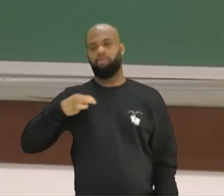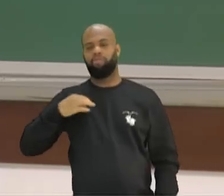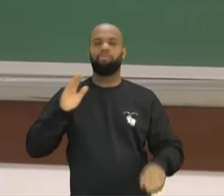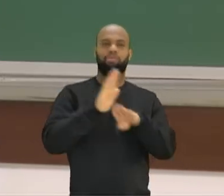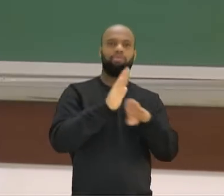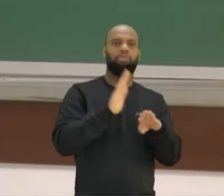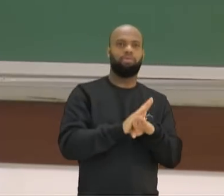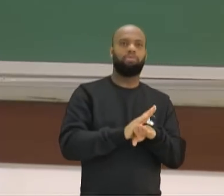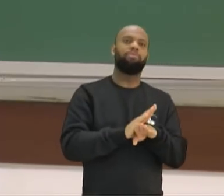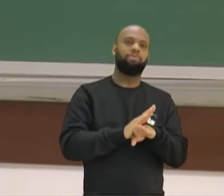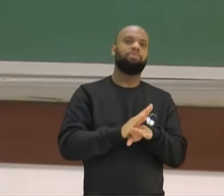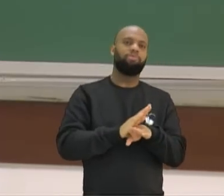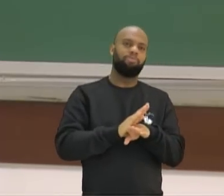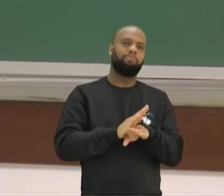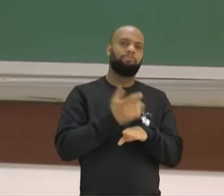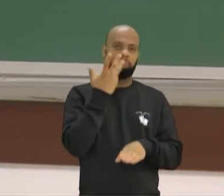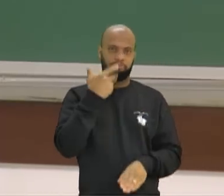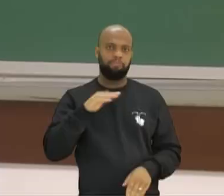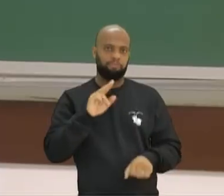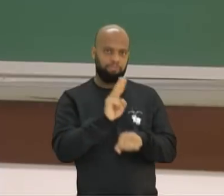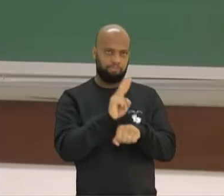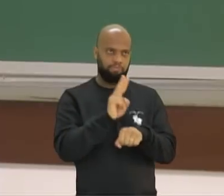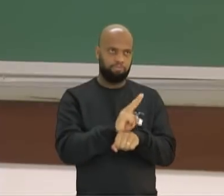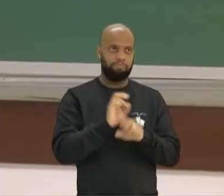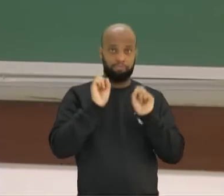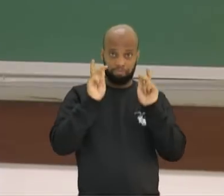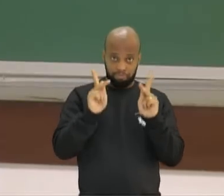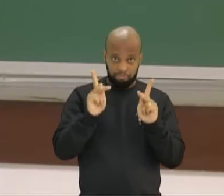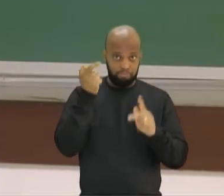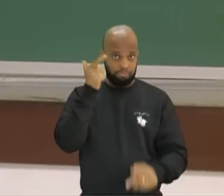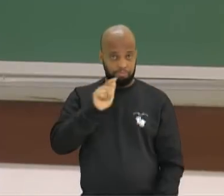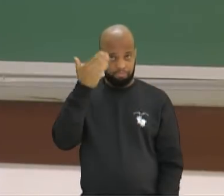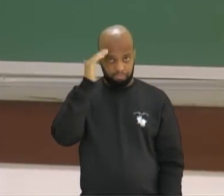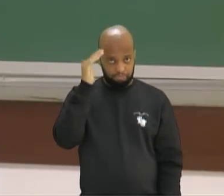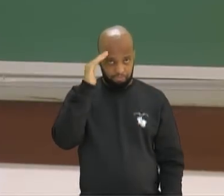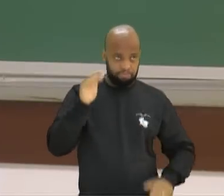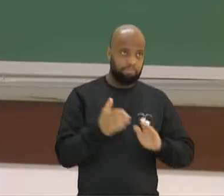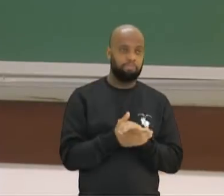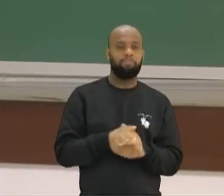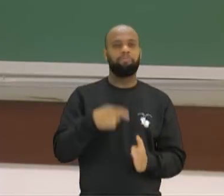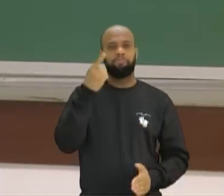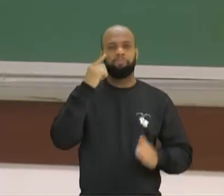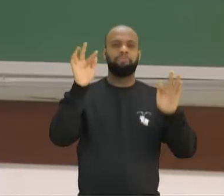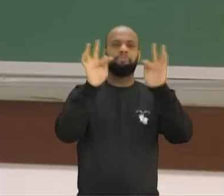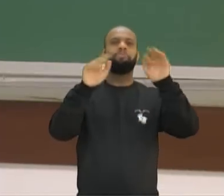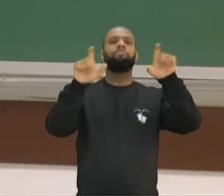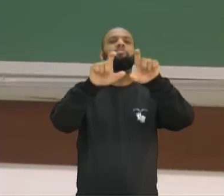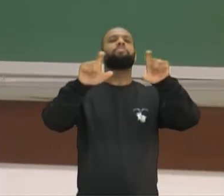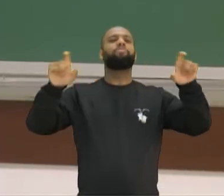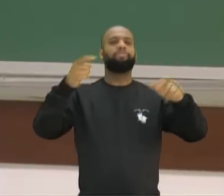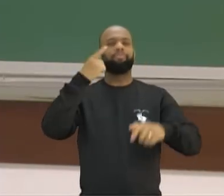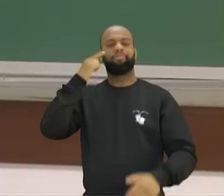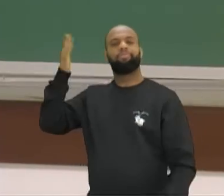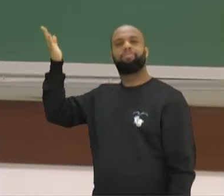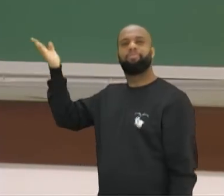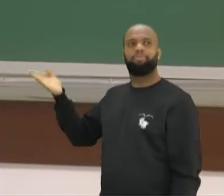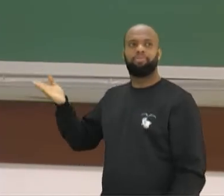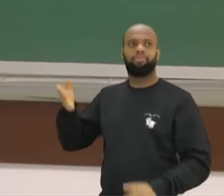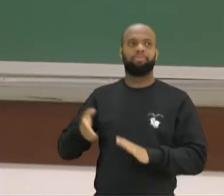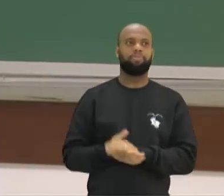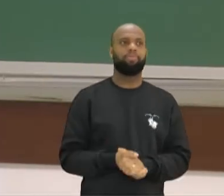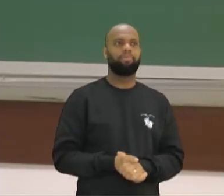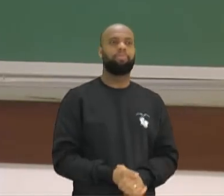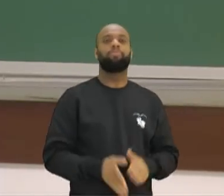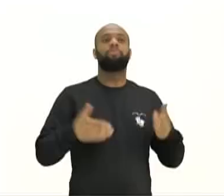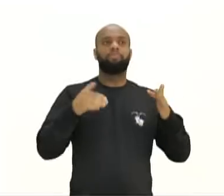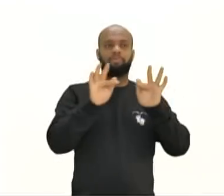ajudando a cuidar das crianças, ok? Muito bem? Tranquilinho? Olha ali a frase, ó, was taking care of children.